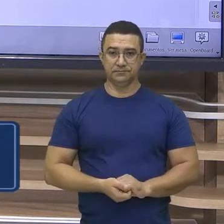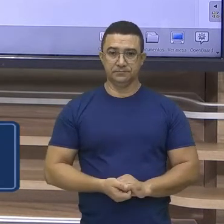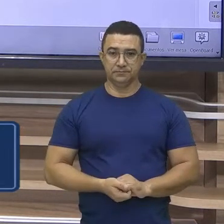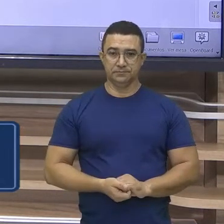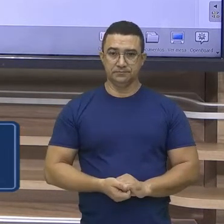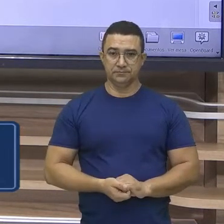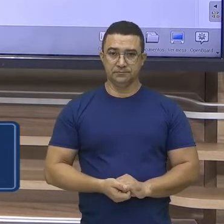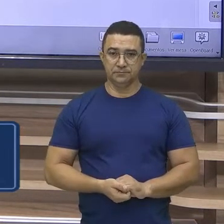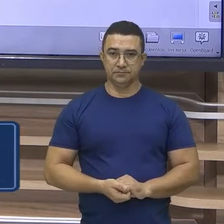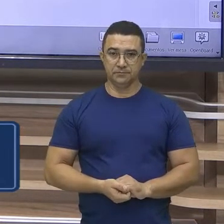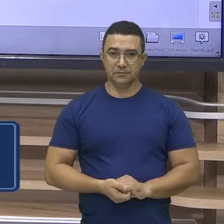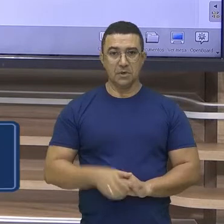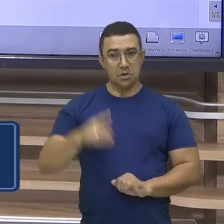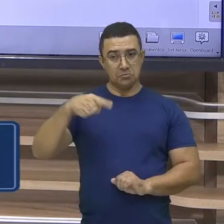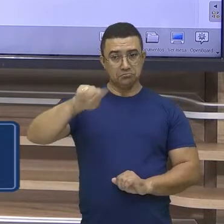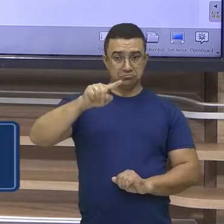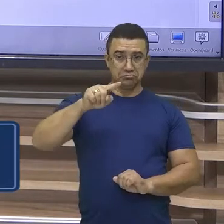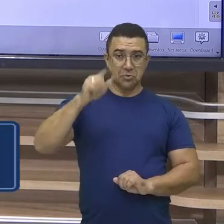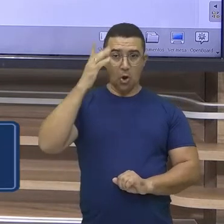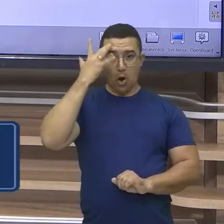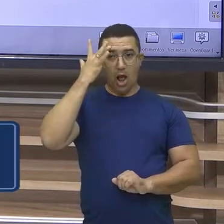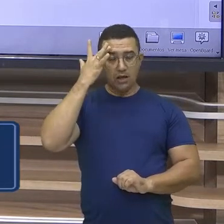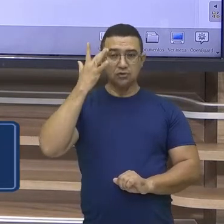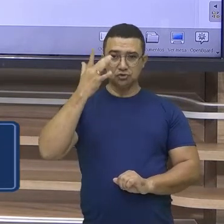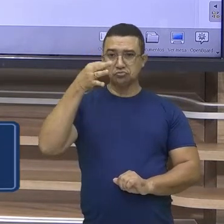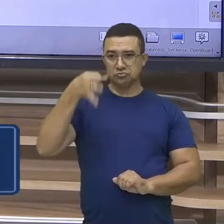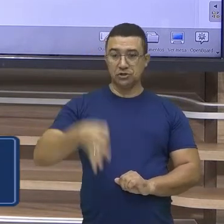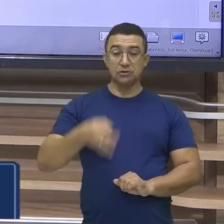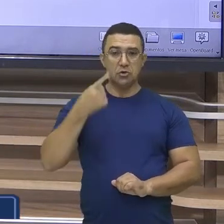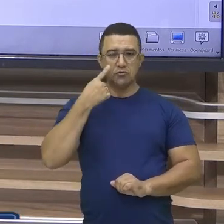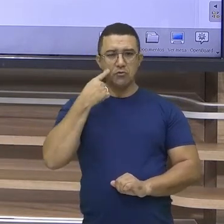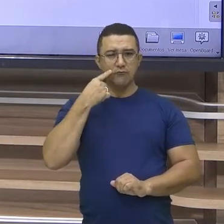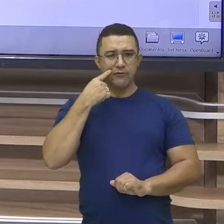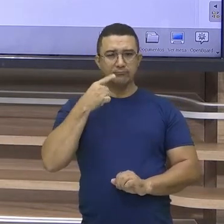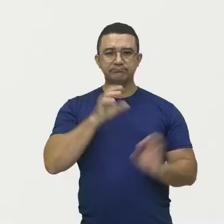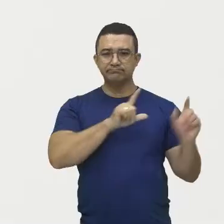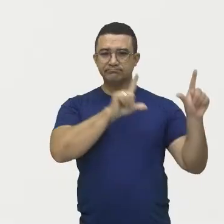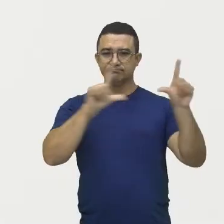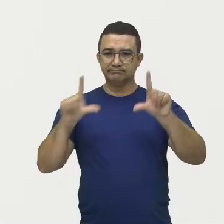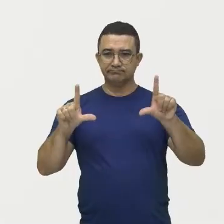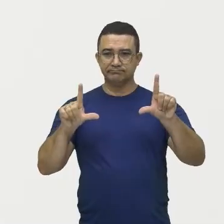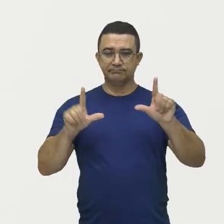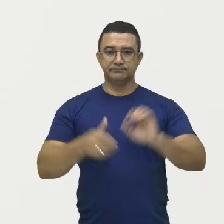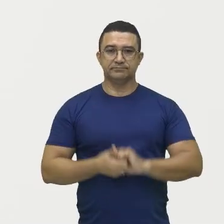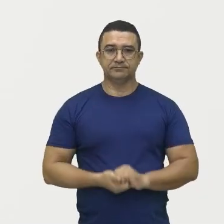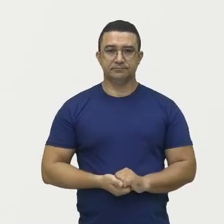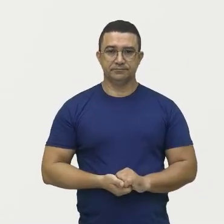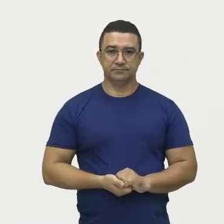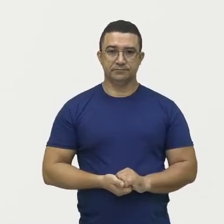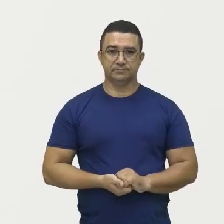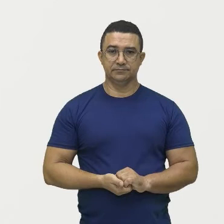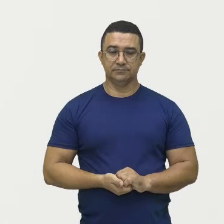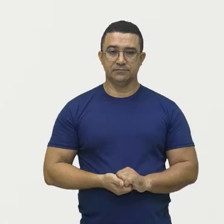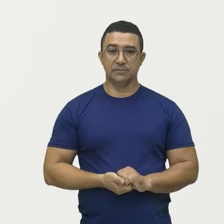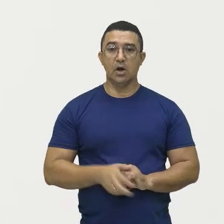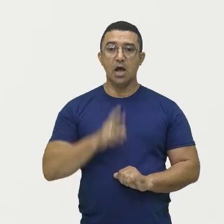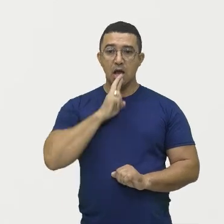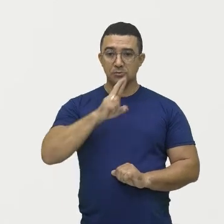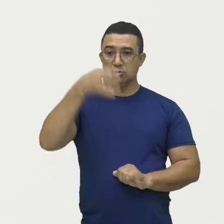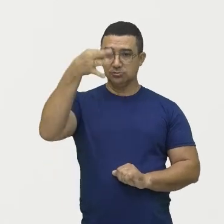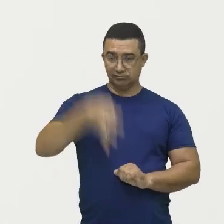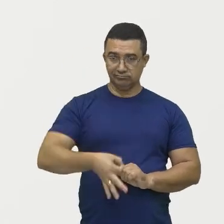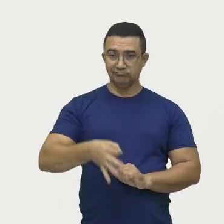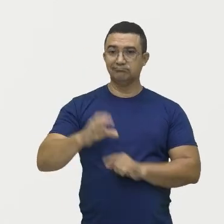correta. Tenho a impressão que vocês acertaram. Vamos ver se de fato isso aconteceu? Olha só. Então, na nossa questão, né, a resposta